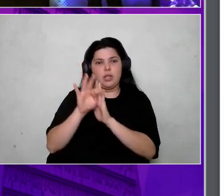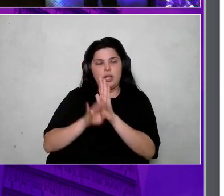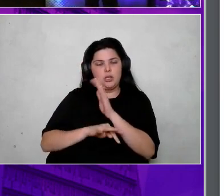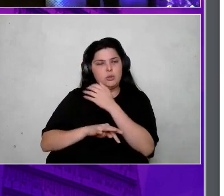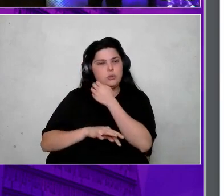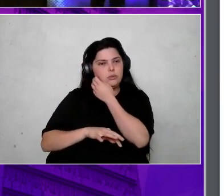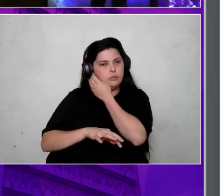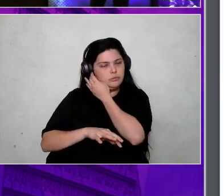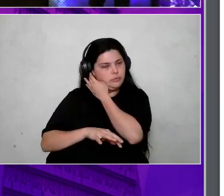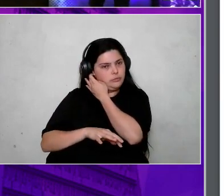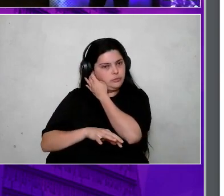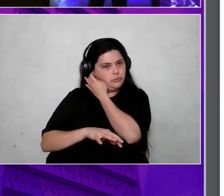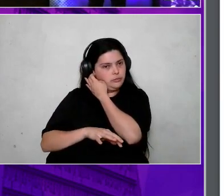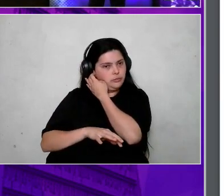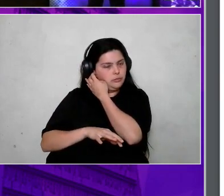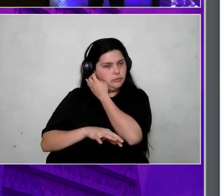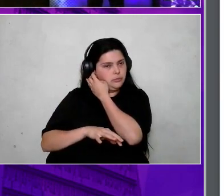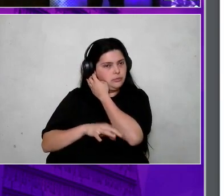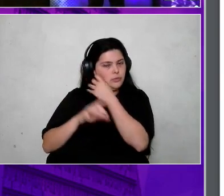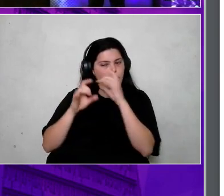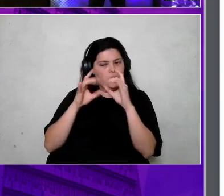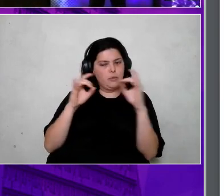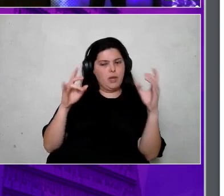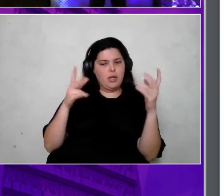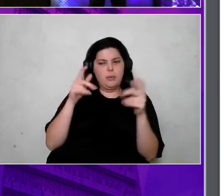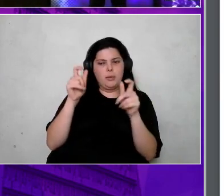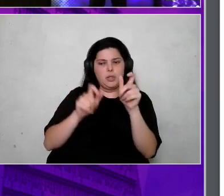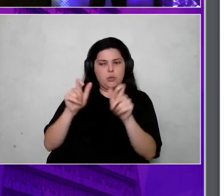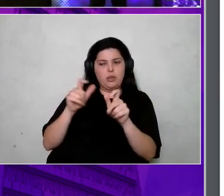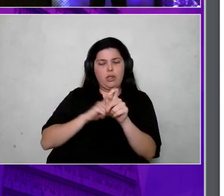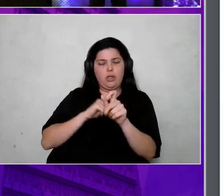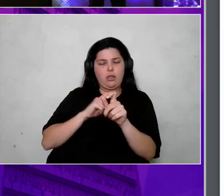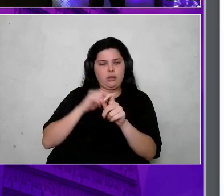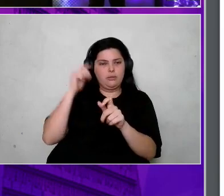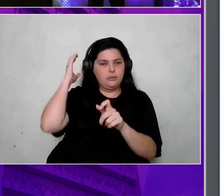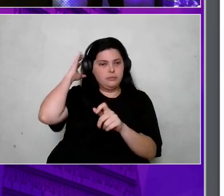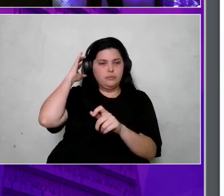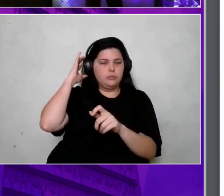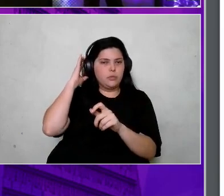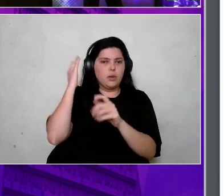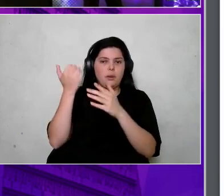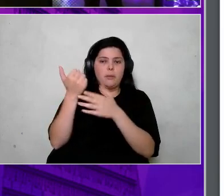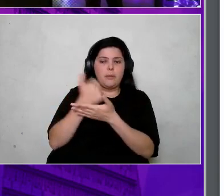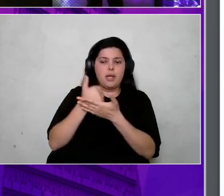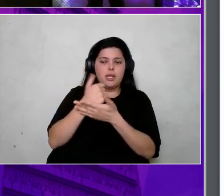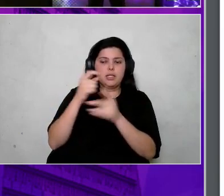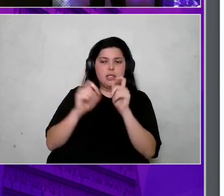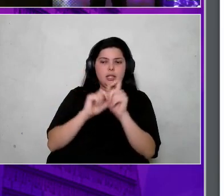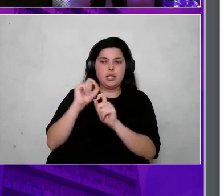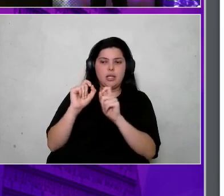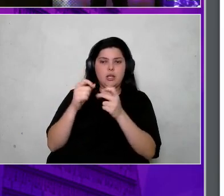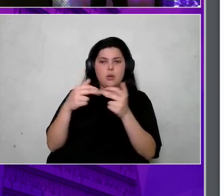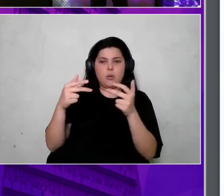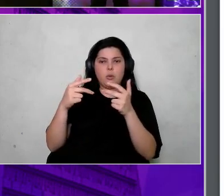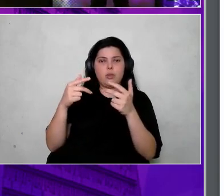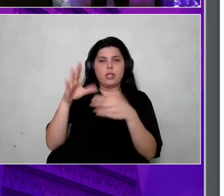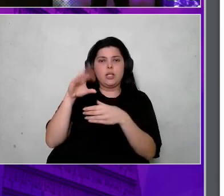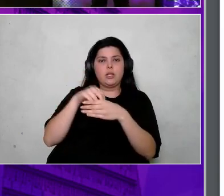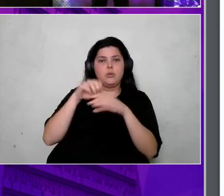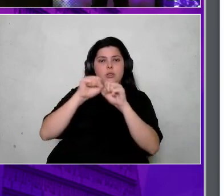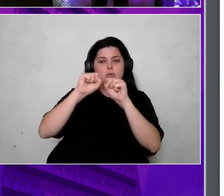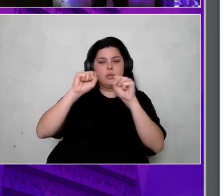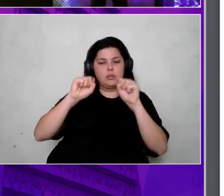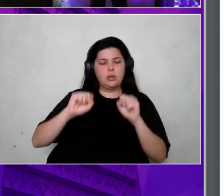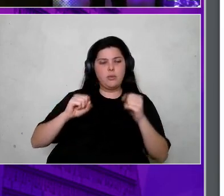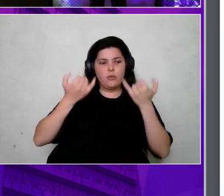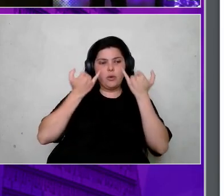um feedback para aquela pessoa. Baseado em quê? Baseado em tudo que está dentro do sistema, em todos os feedbacks